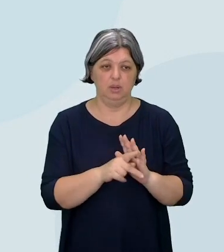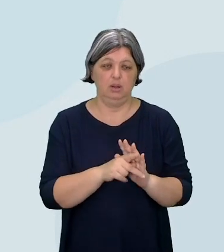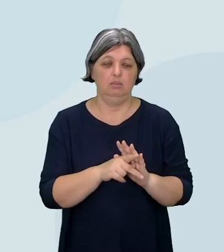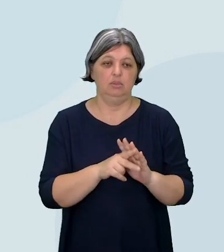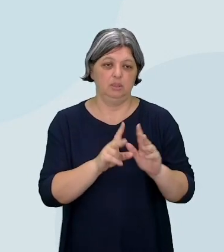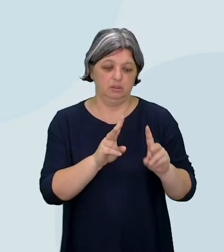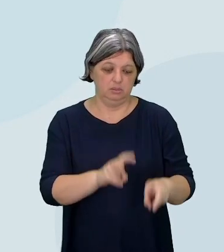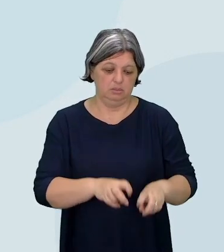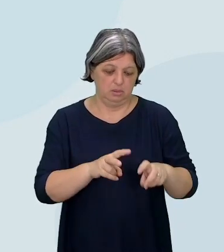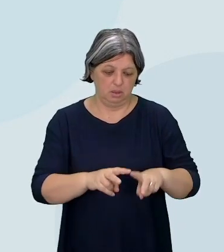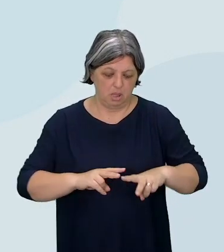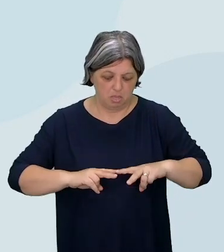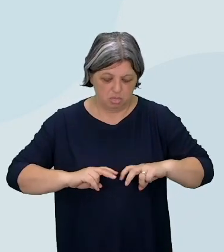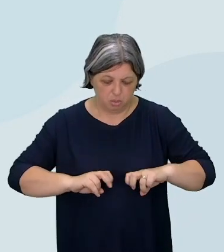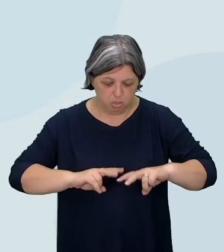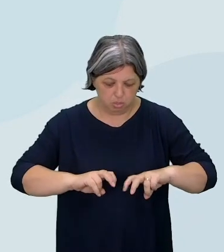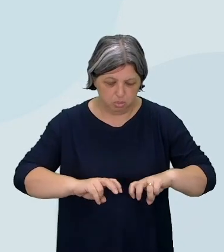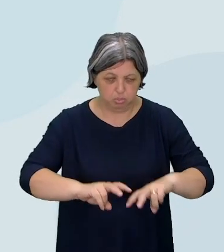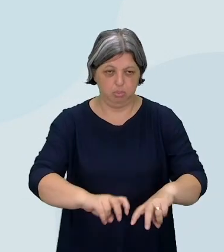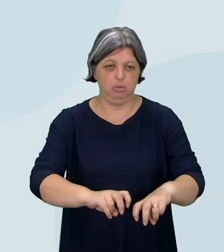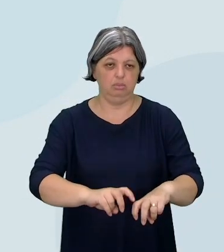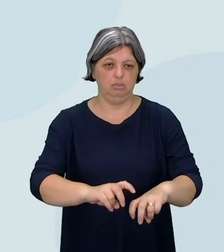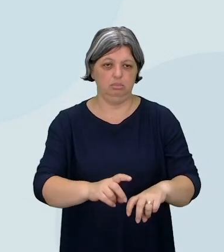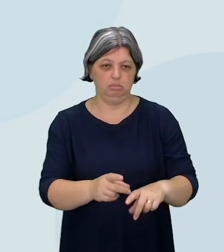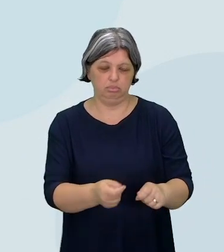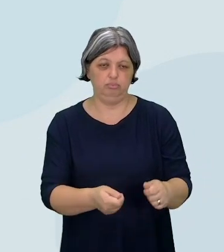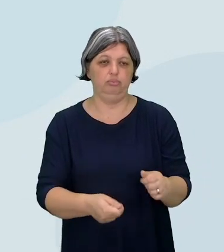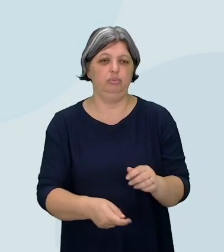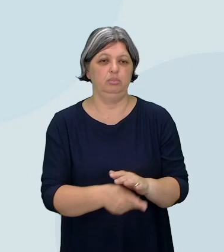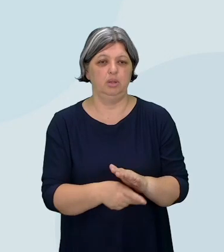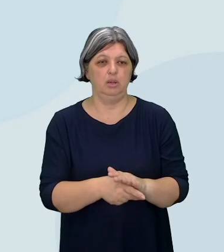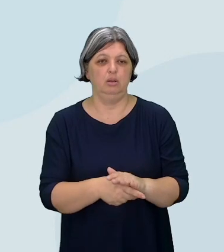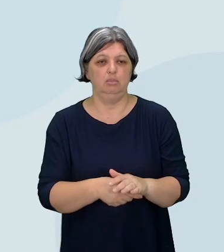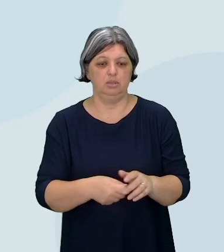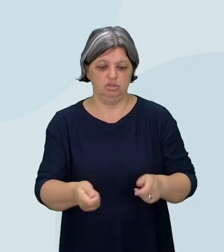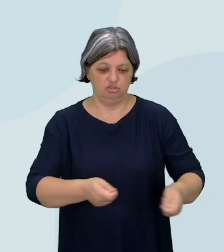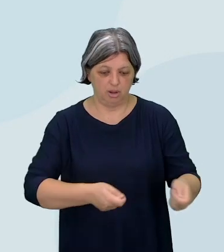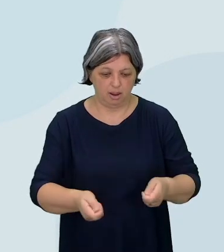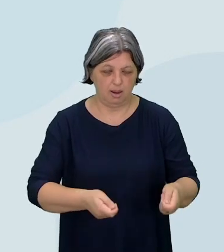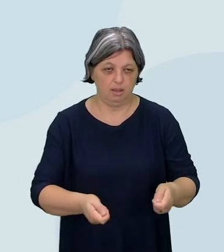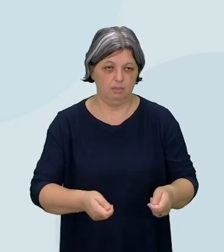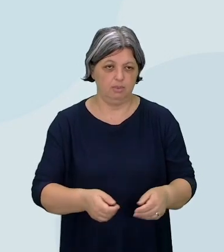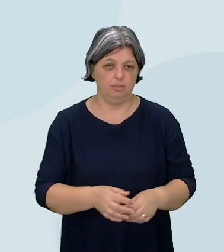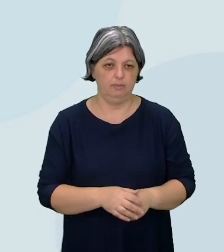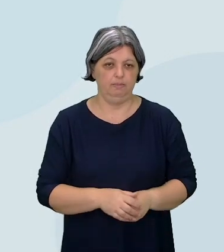garimpeira, tá? Isso porque os casos de contaminação por mercúrio na Amazônia quase